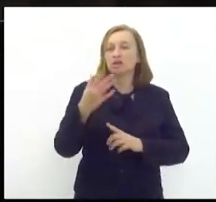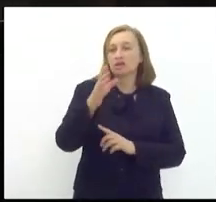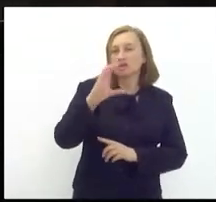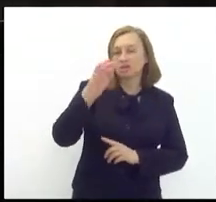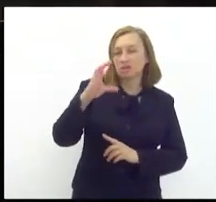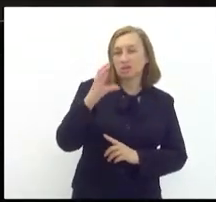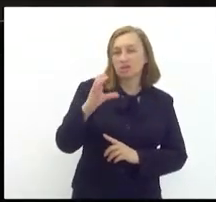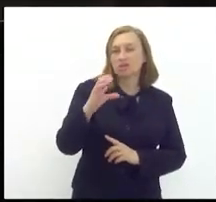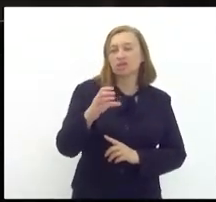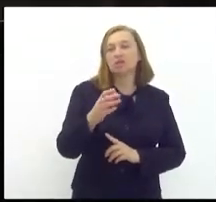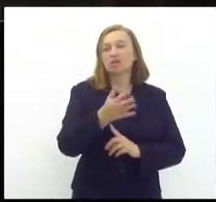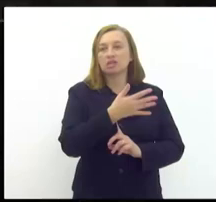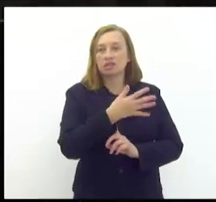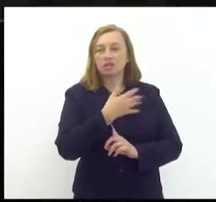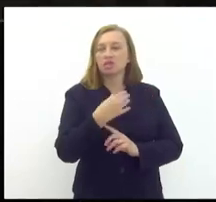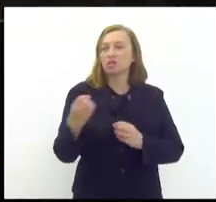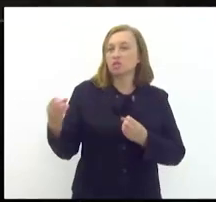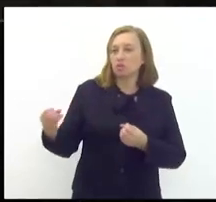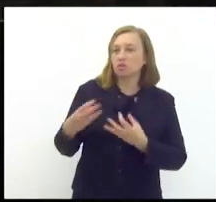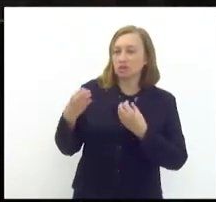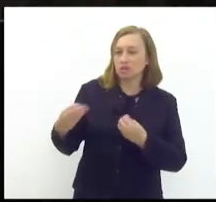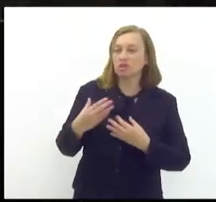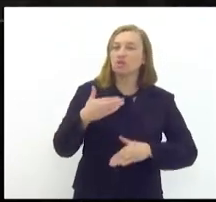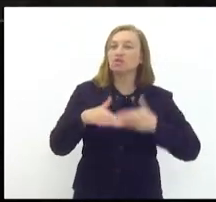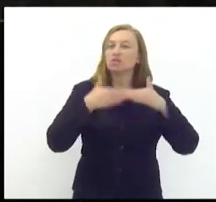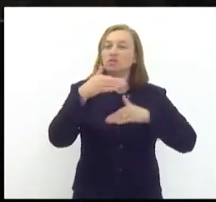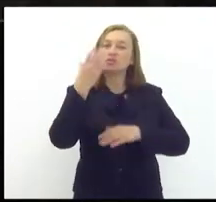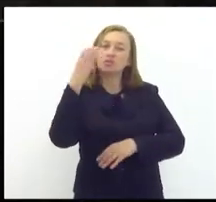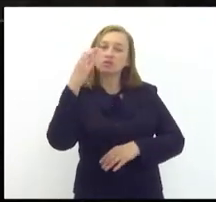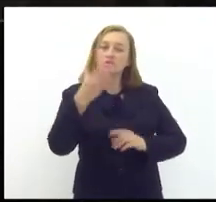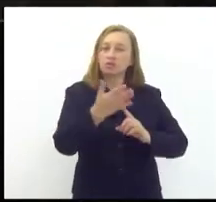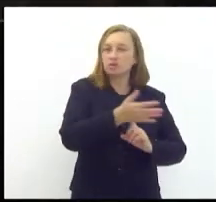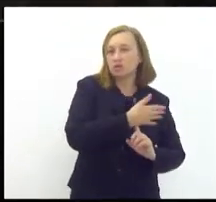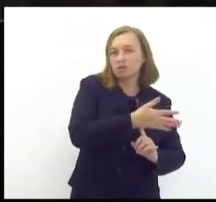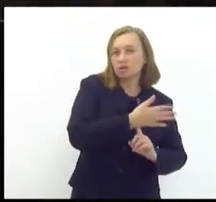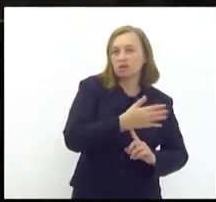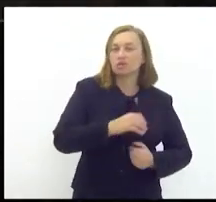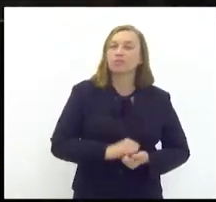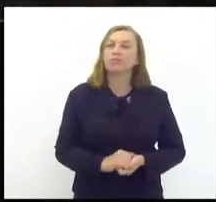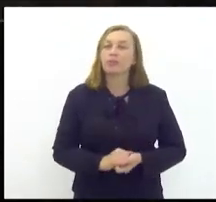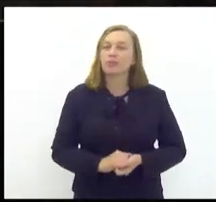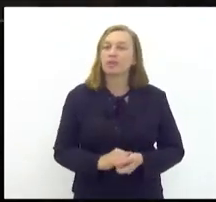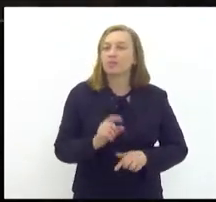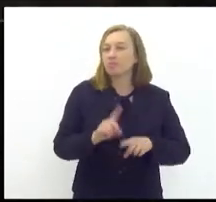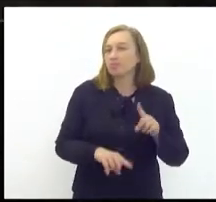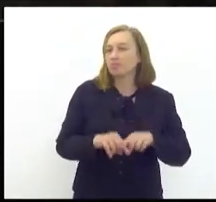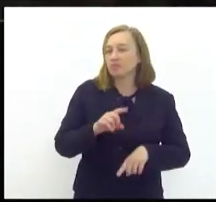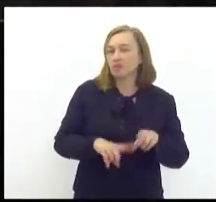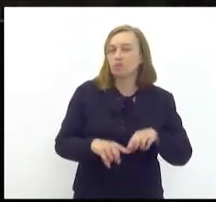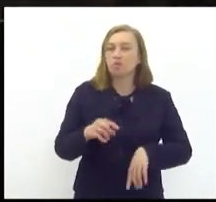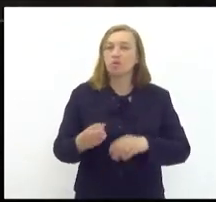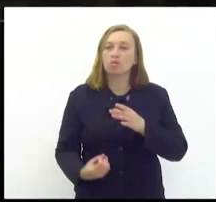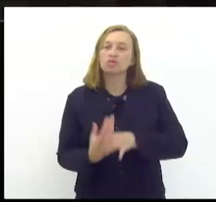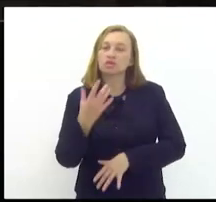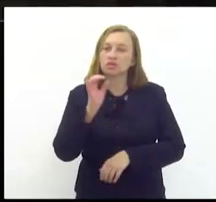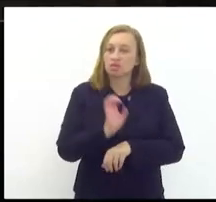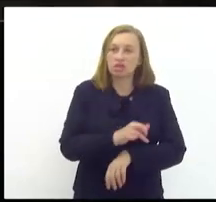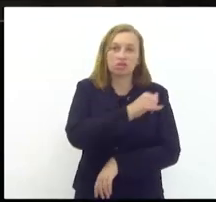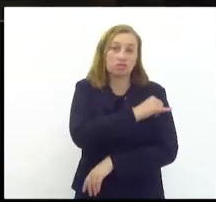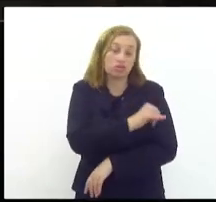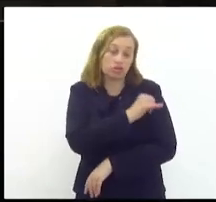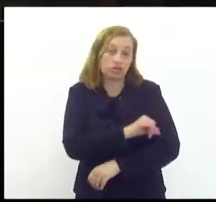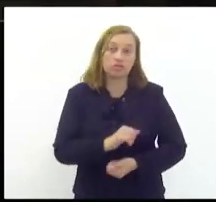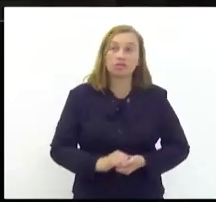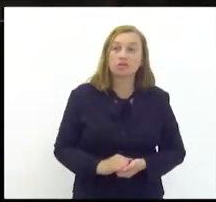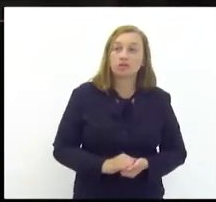tem nos ensinado congregando desenvolvimento científico e tecnológico o material produzido aqui no estado do Rio de Janeiro